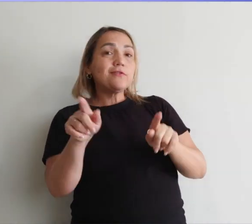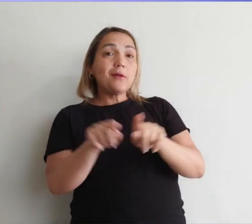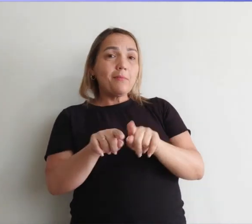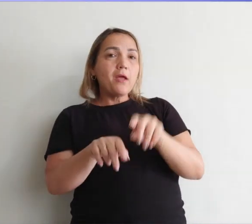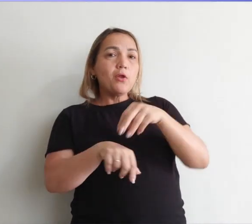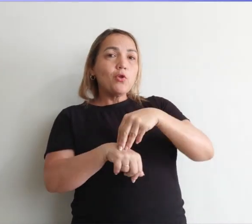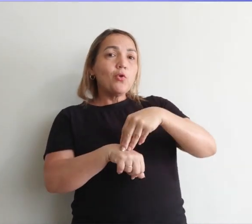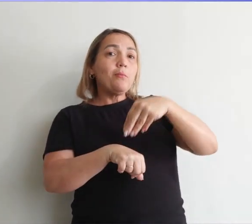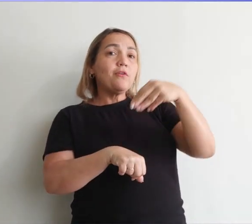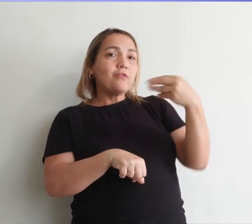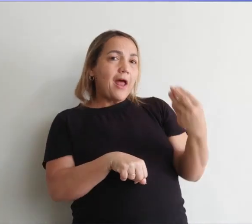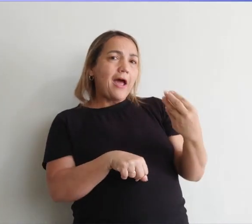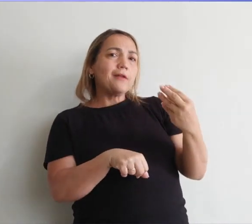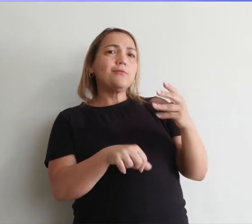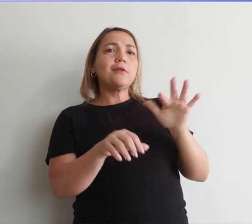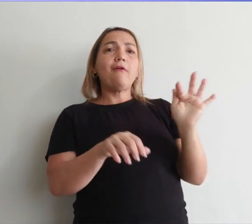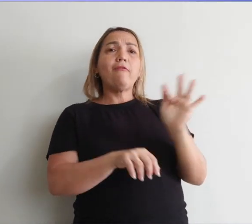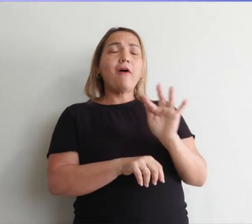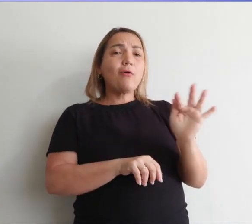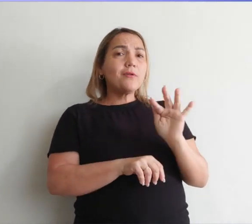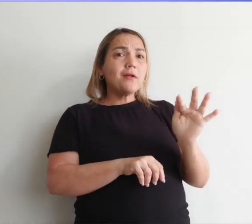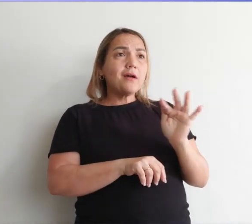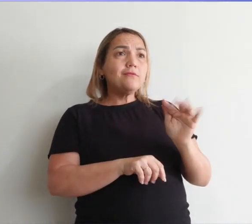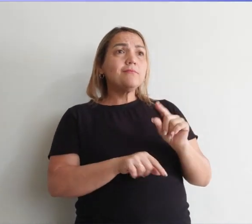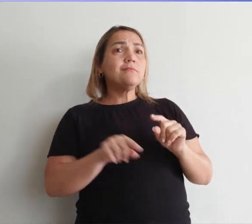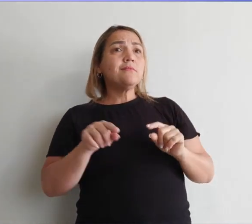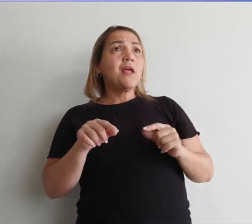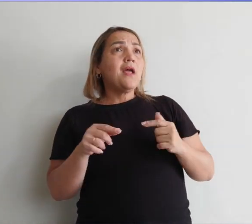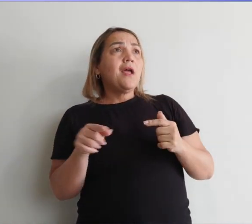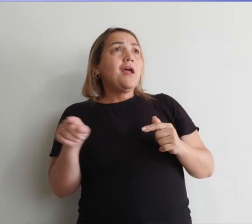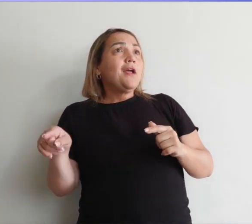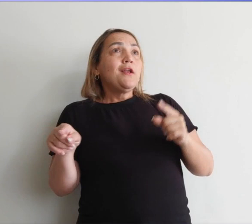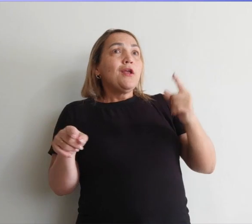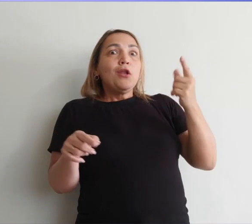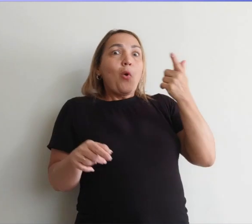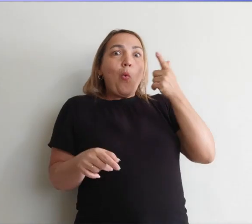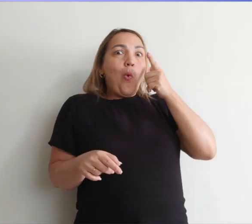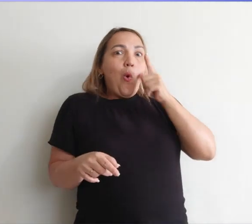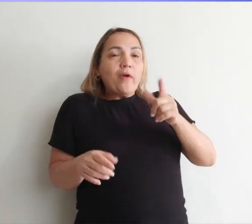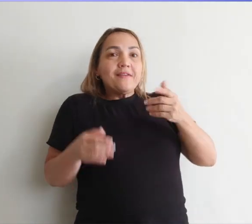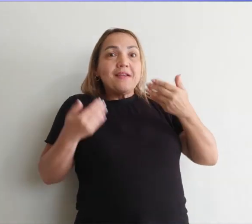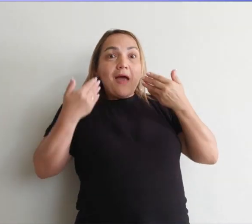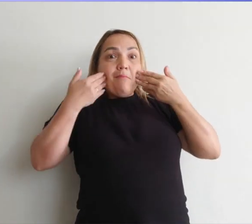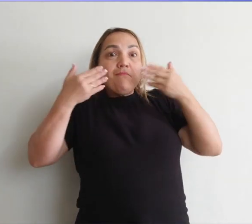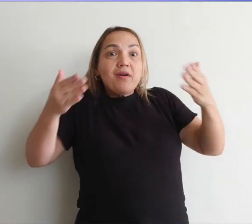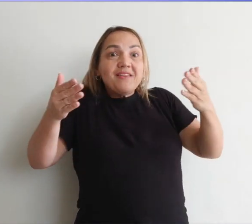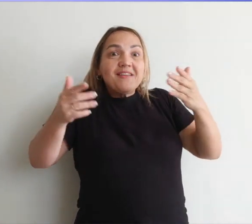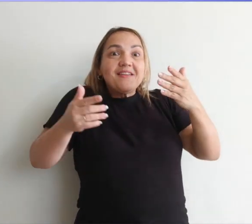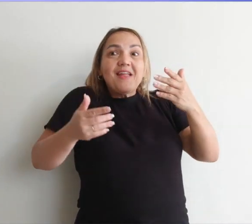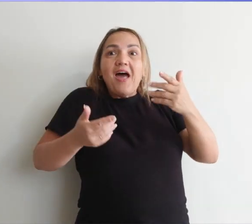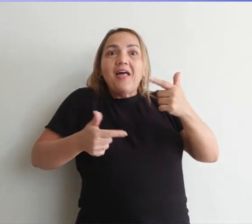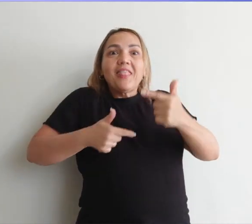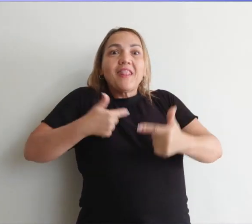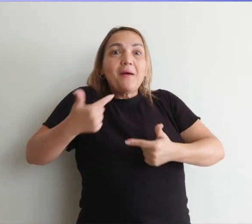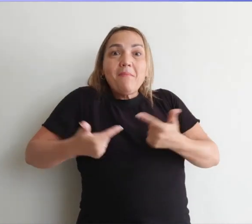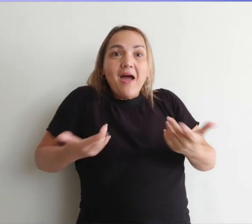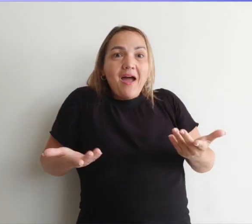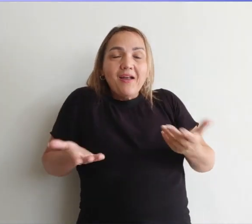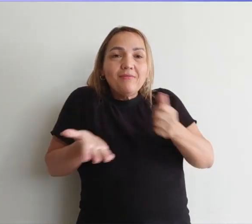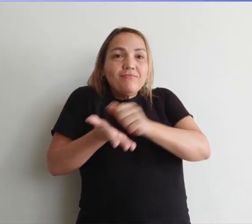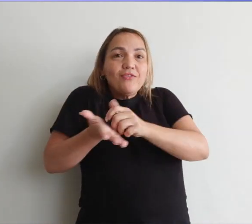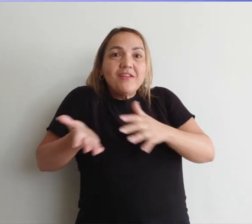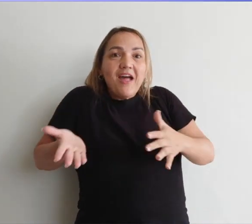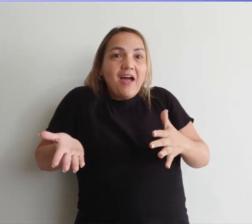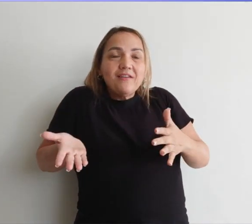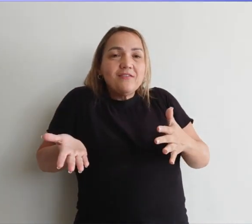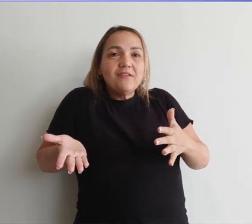né? No mestrado, na graduação, eu não conseguia apresentar trabalho. Sabe, você é aluna ainda, né? Você sabe como é que é,